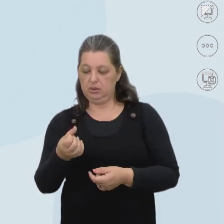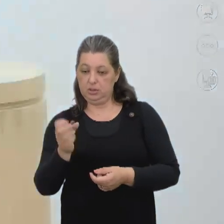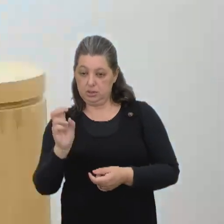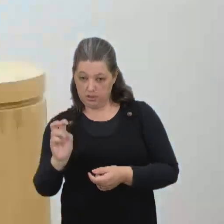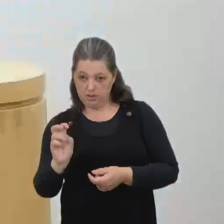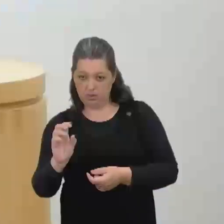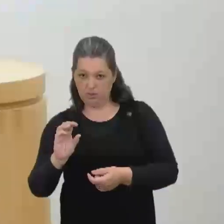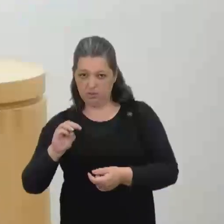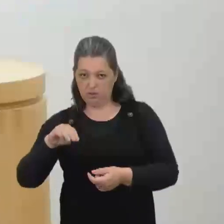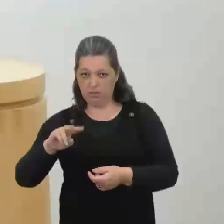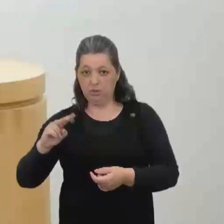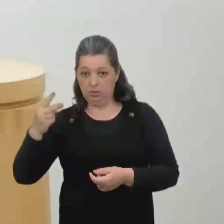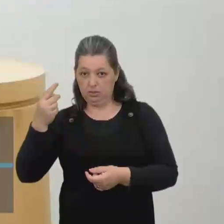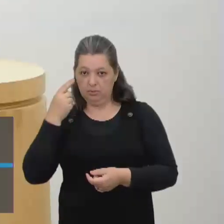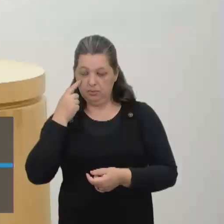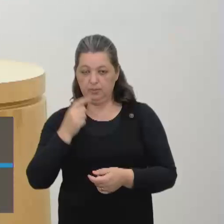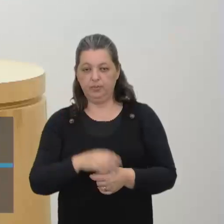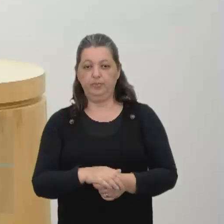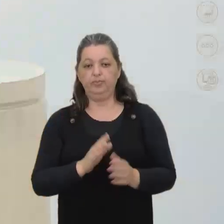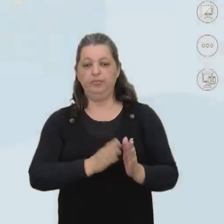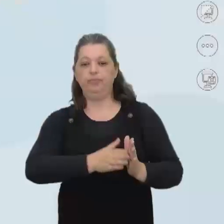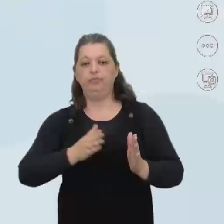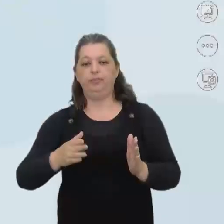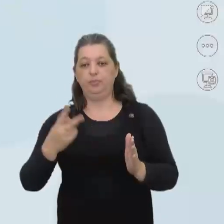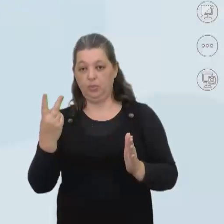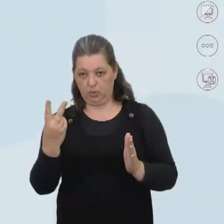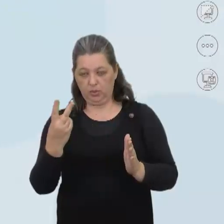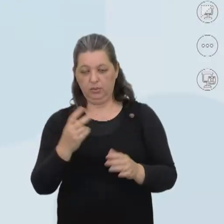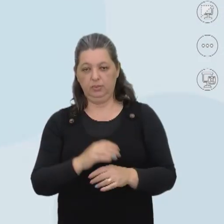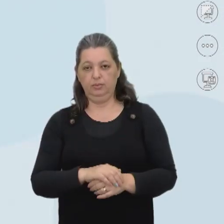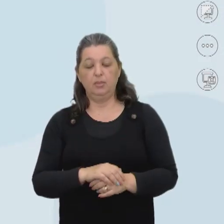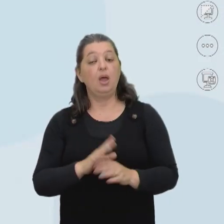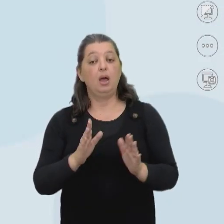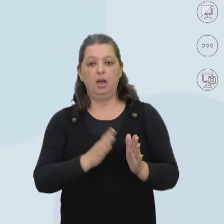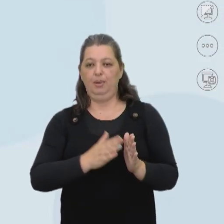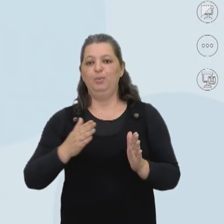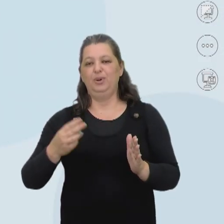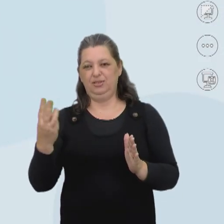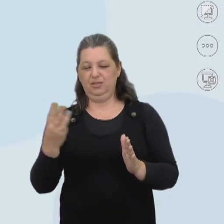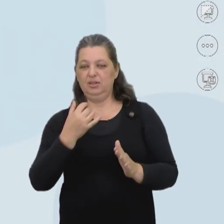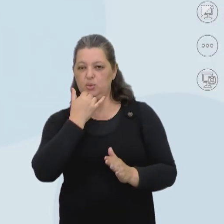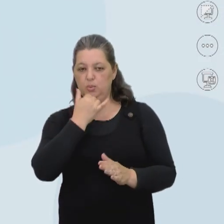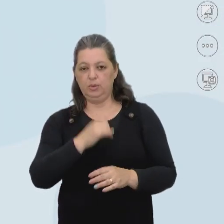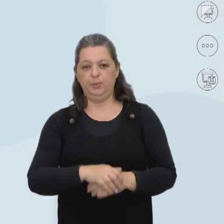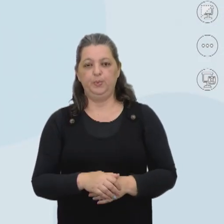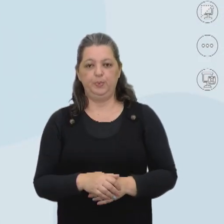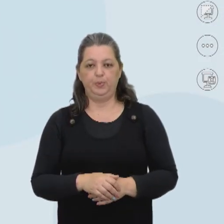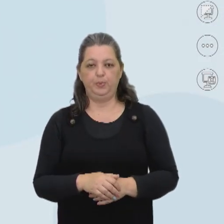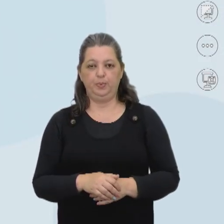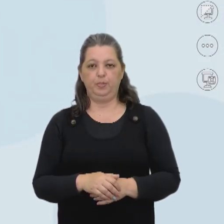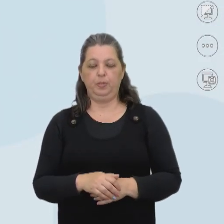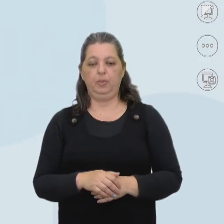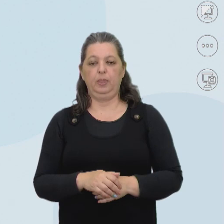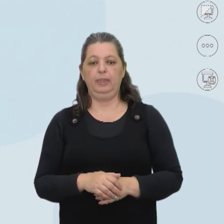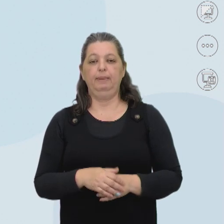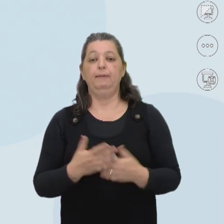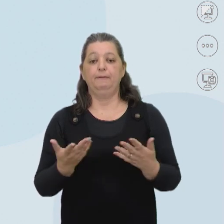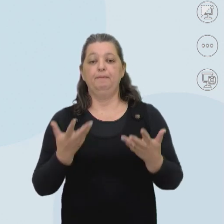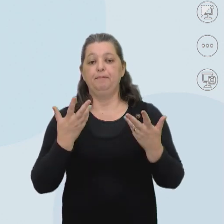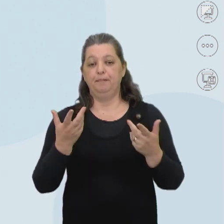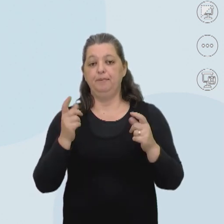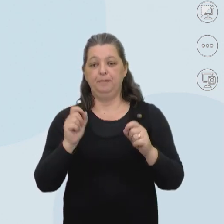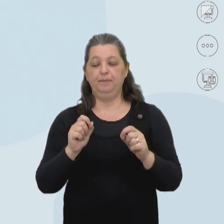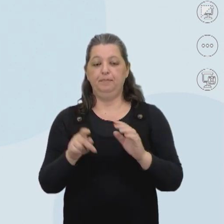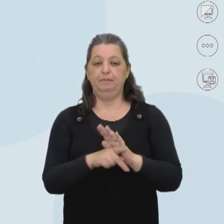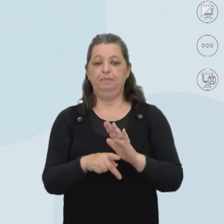7,065. Bom, agora a gente vai para a parte 2. Pode colocar para eles? Parte 3 tá aqui, né? Mas tá bom. Parte 2, parte 3, que seja. O que eu quero agora,